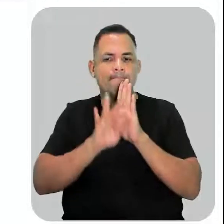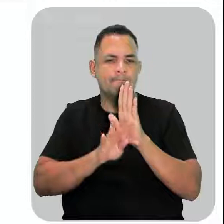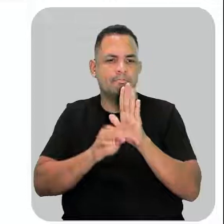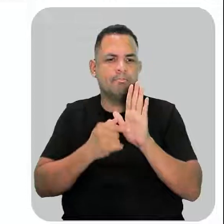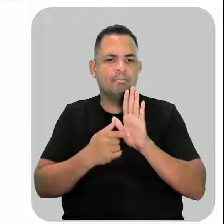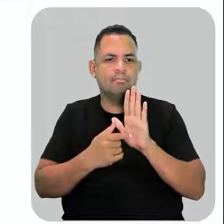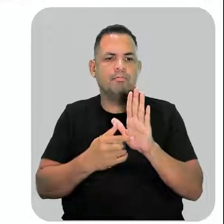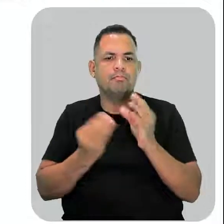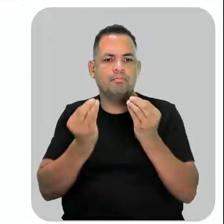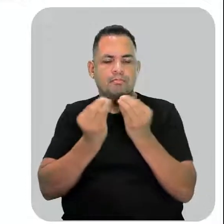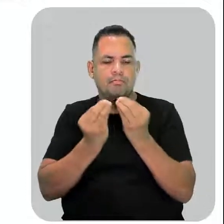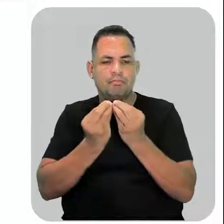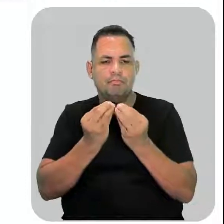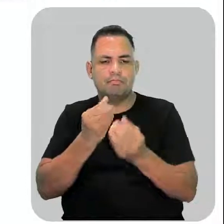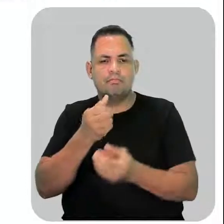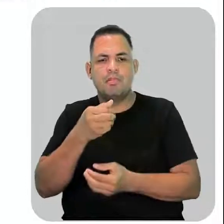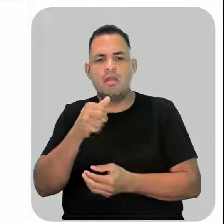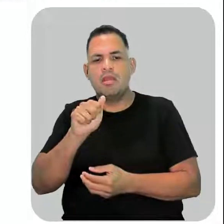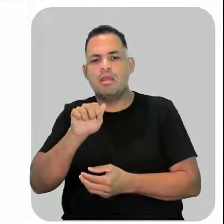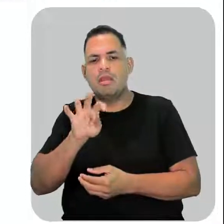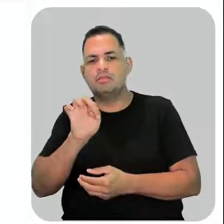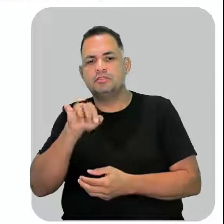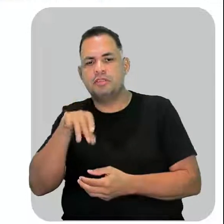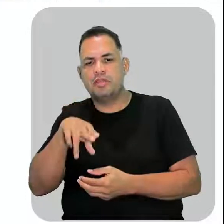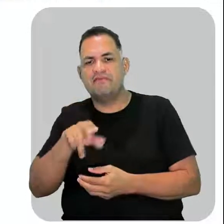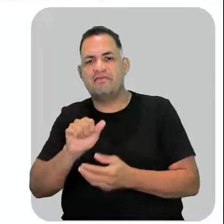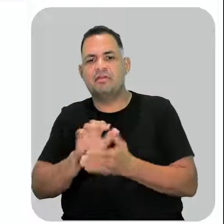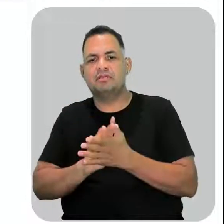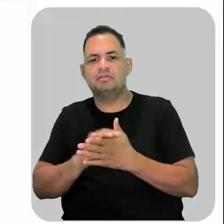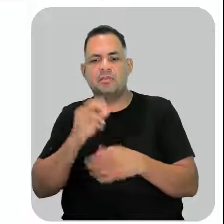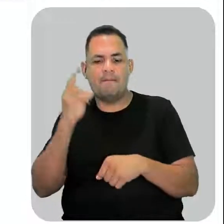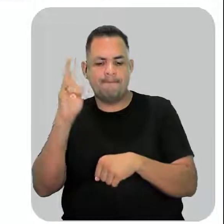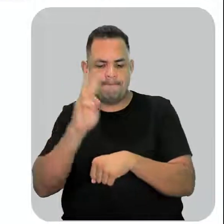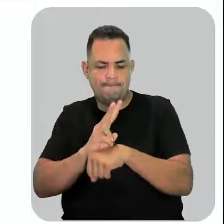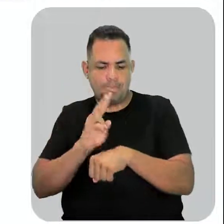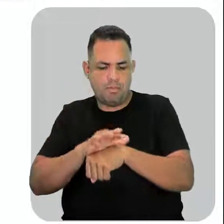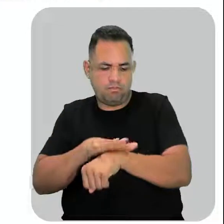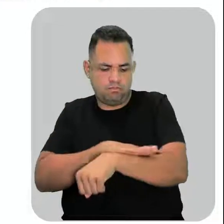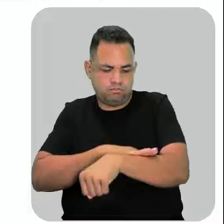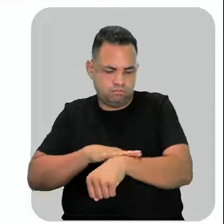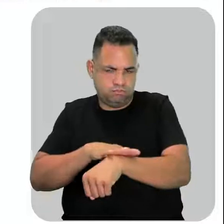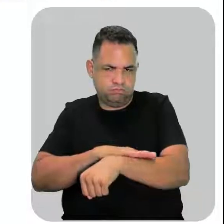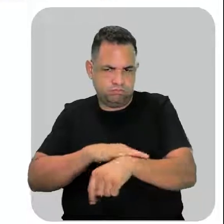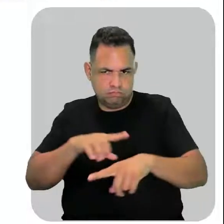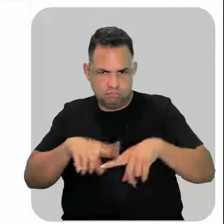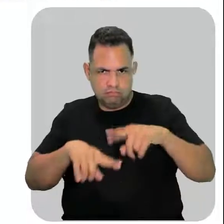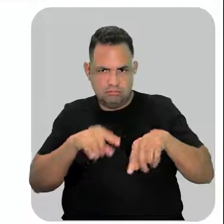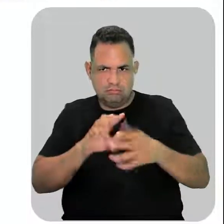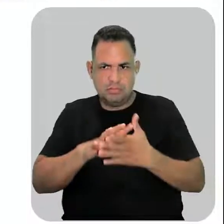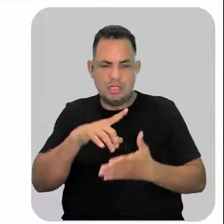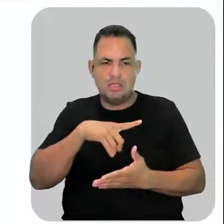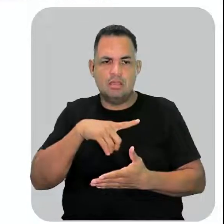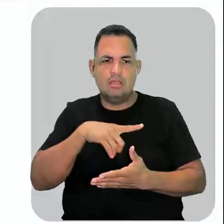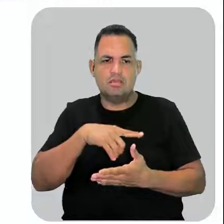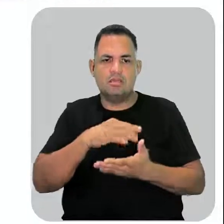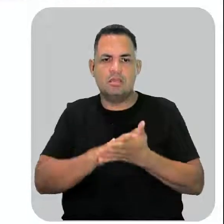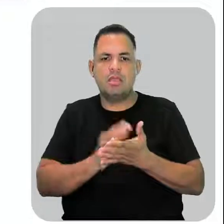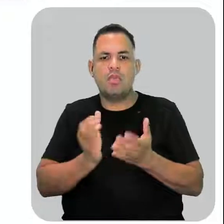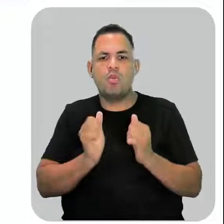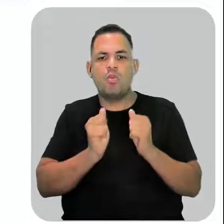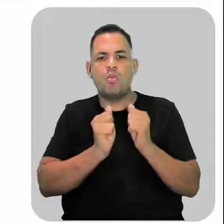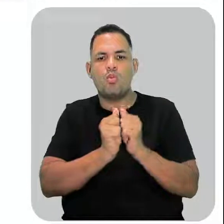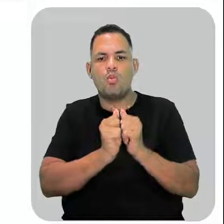texto diz que as moléculas ativas de um protetor apresentam usualmente anéis aromáticos conjugados com